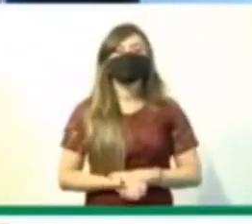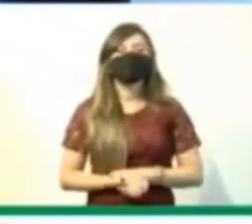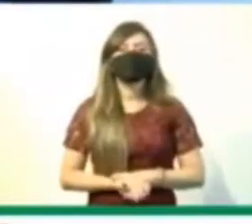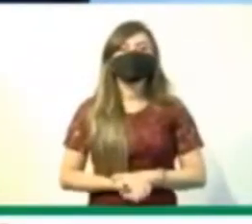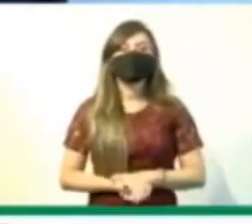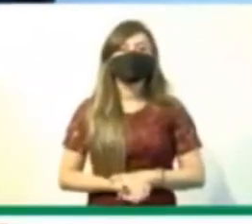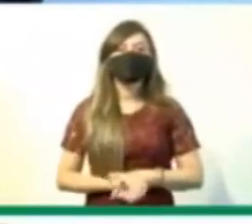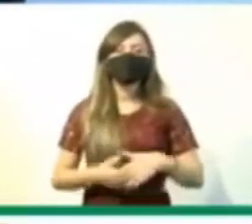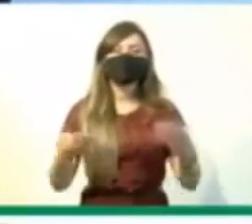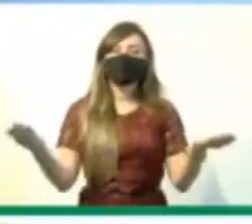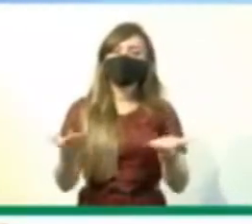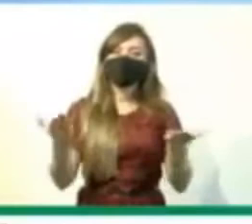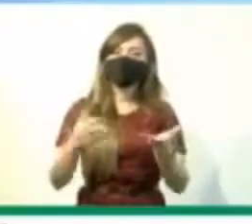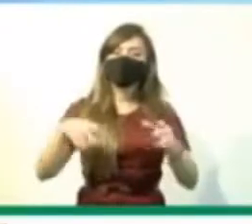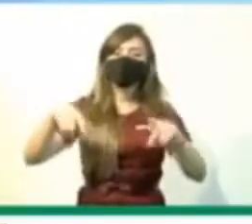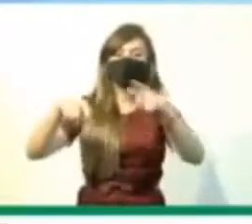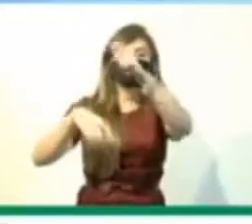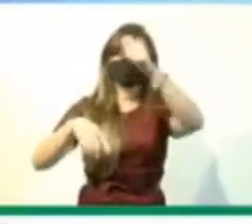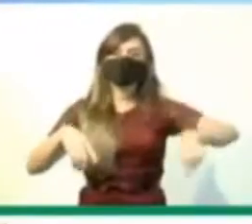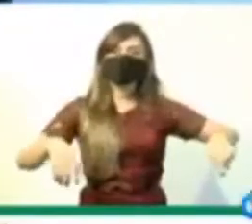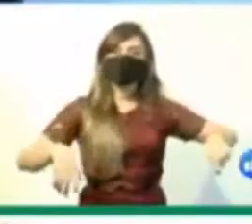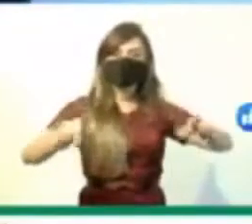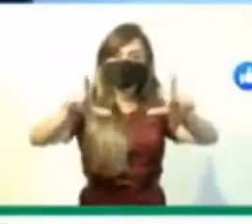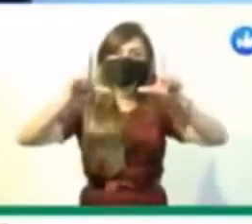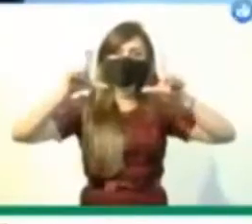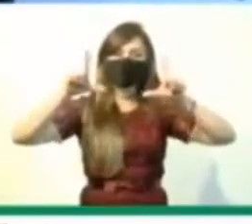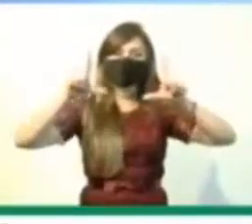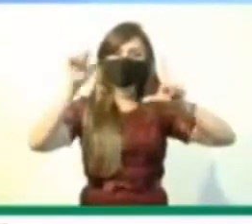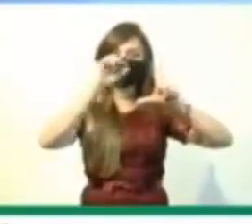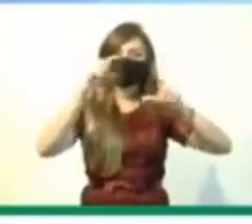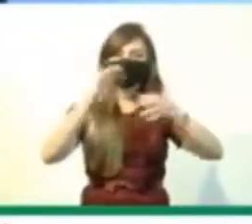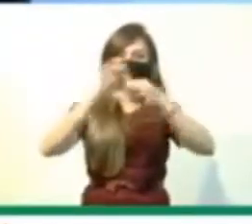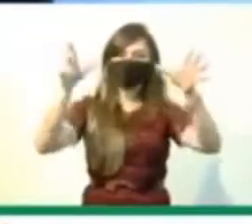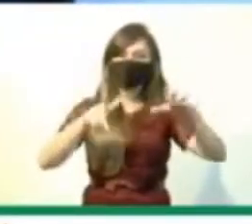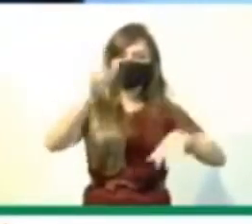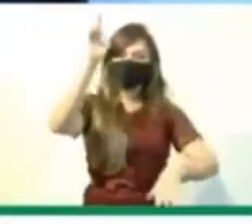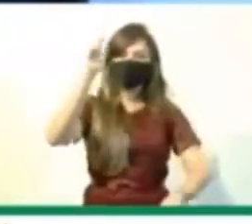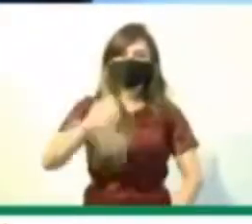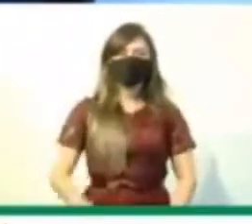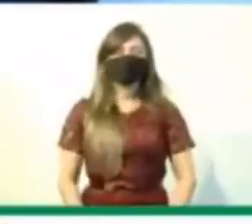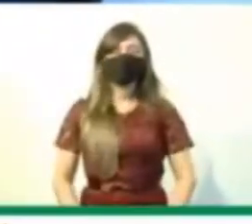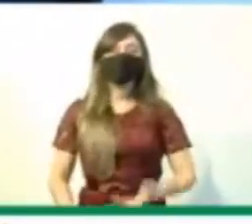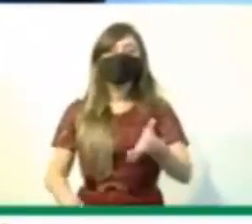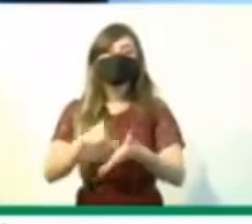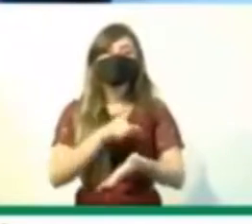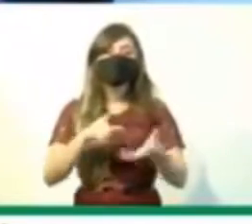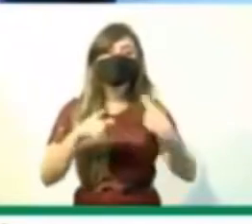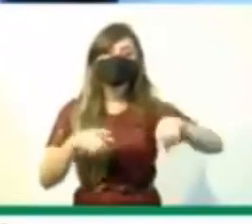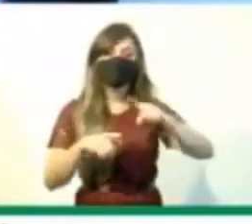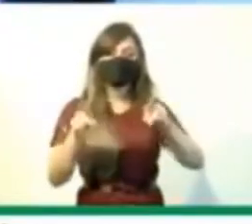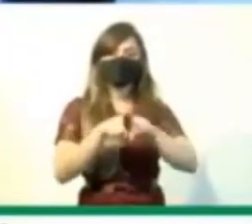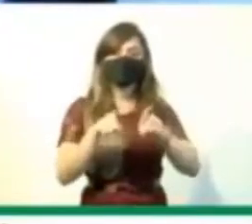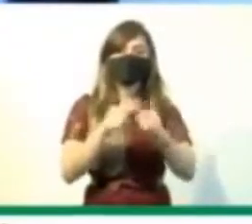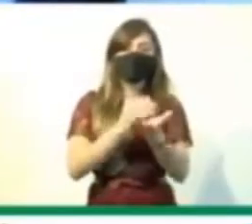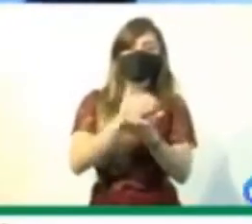Leos, vamos agora encerrar a placa aqui, Leos. Leos, encerrar a placa, governador, e em seguida a gente vai dar o pontapé